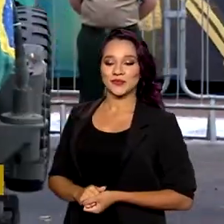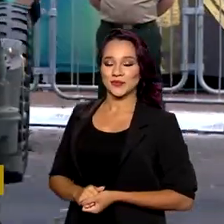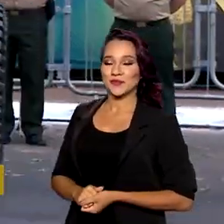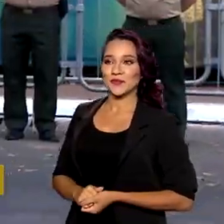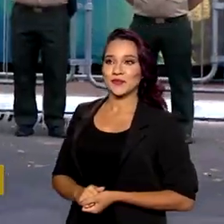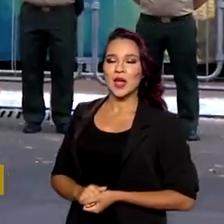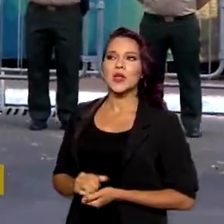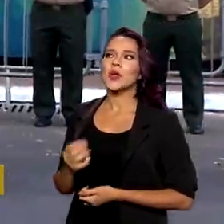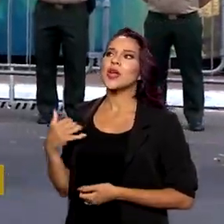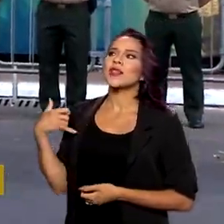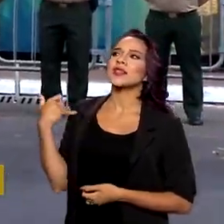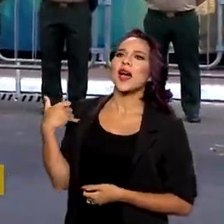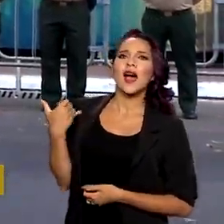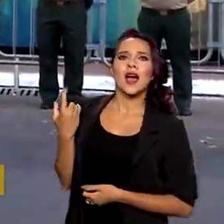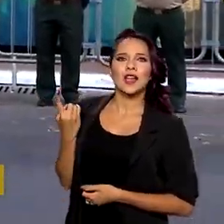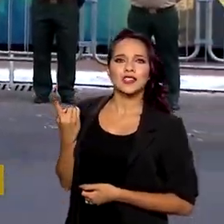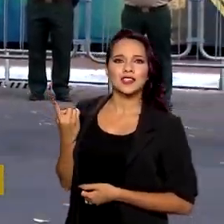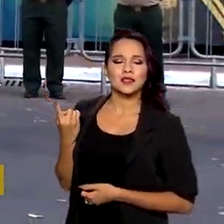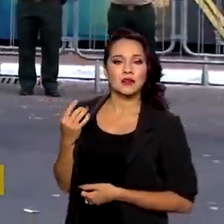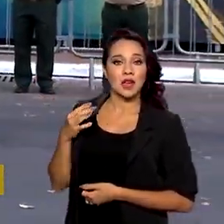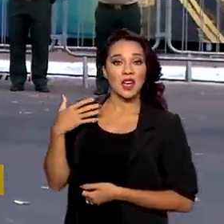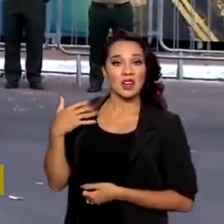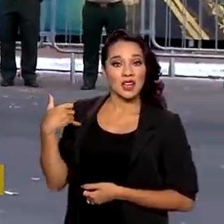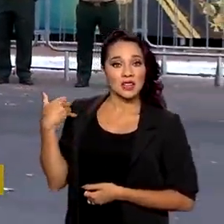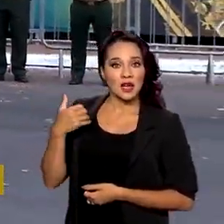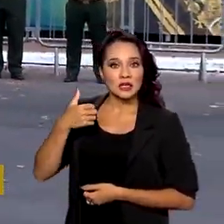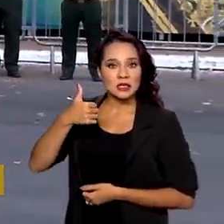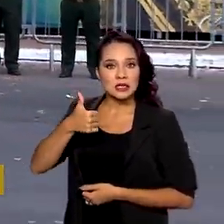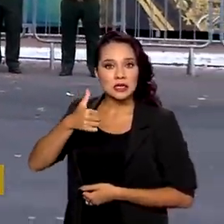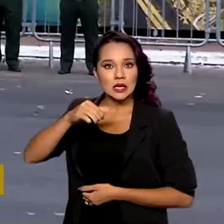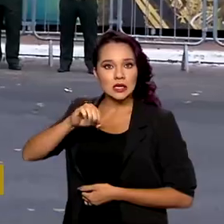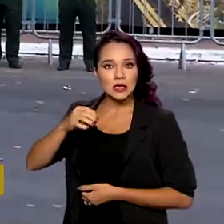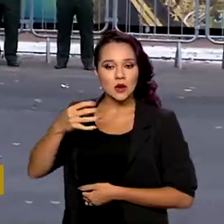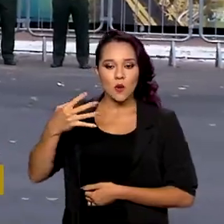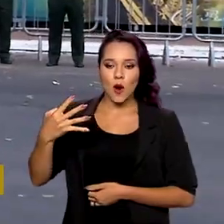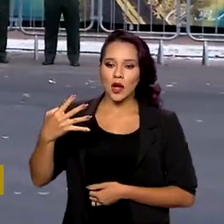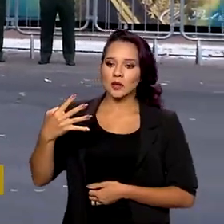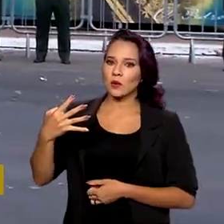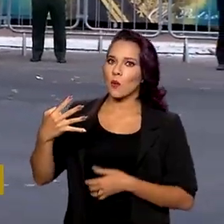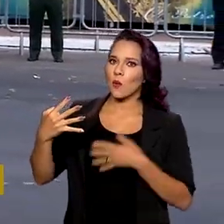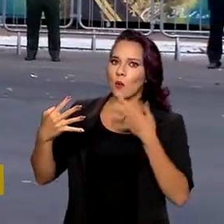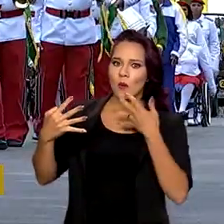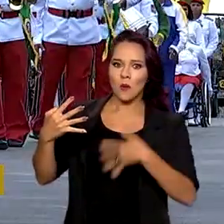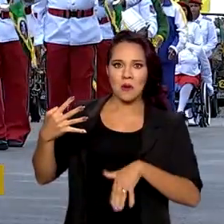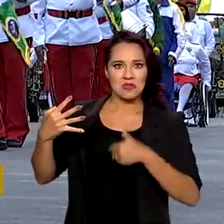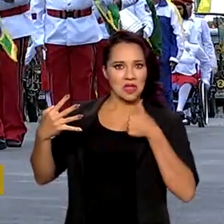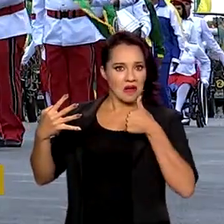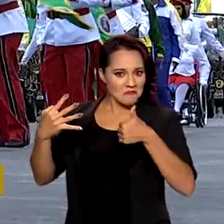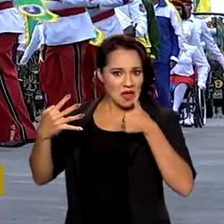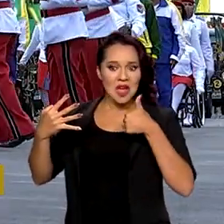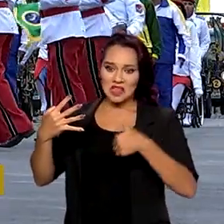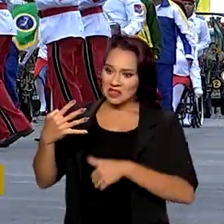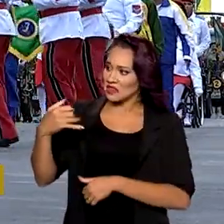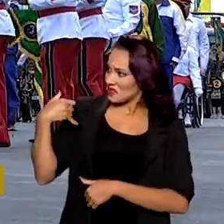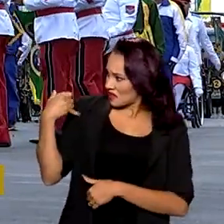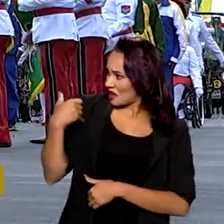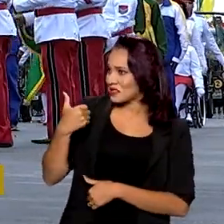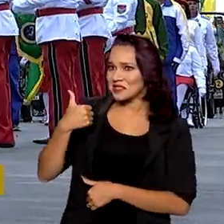Né? Quantos anos tem o Coronel Nestor? 104 anos. Tá bem aí. Que bacana, tá bem. 104 anos.